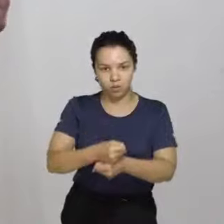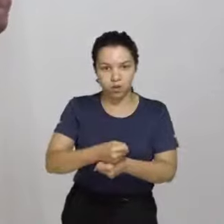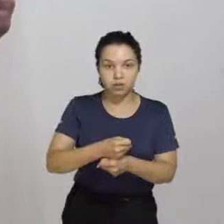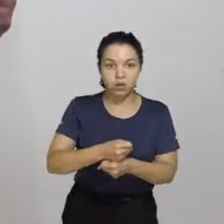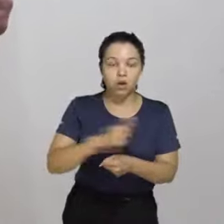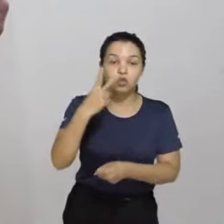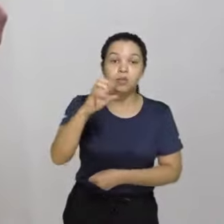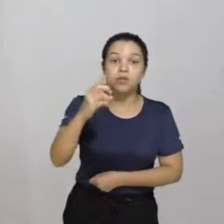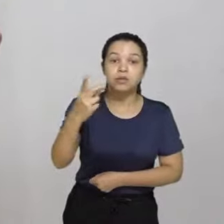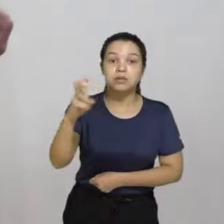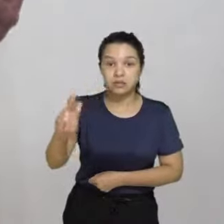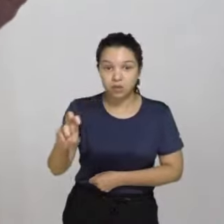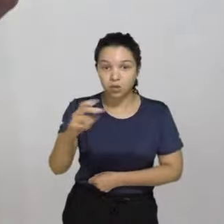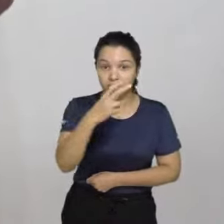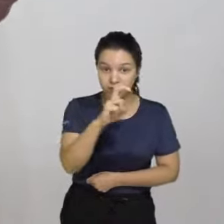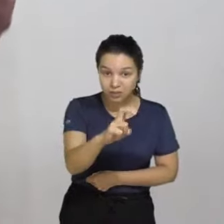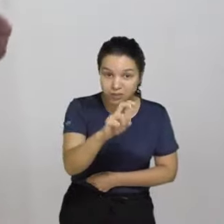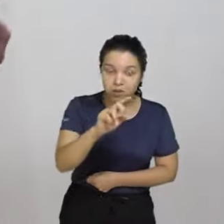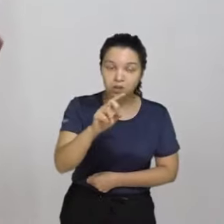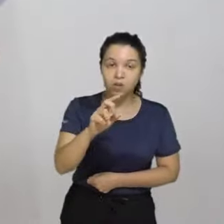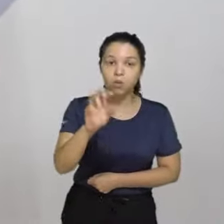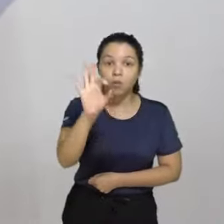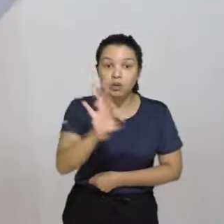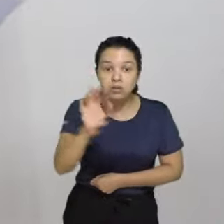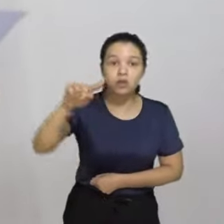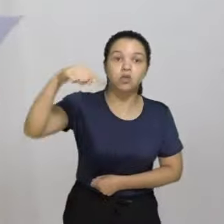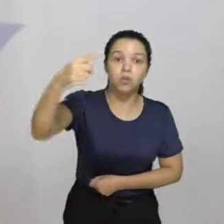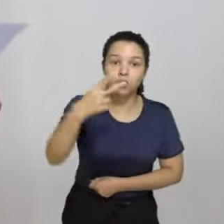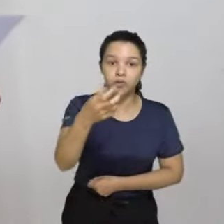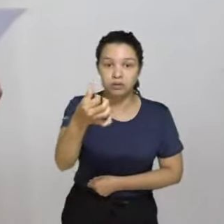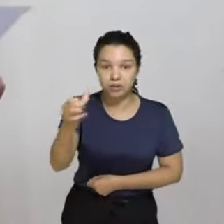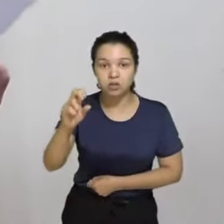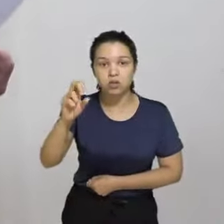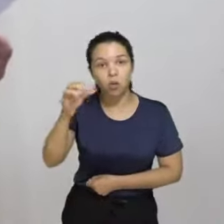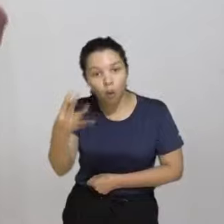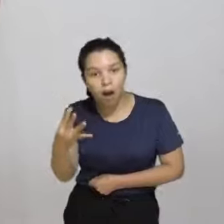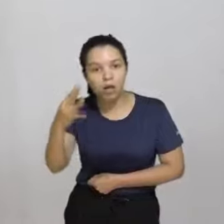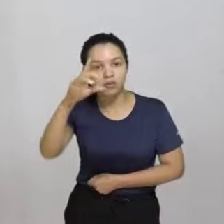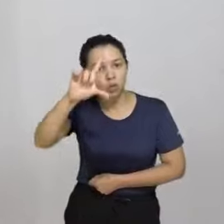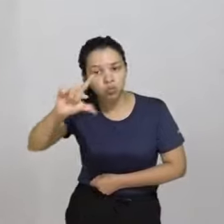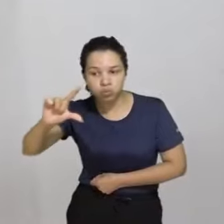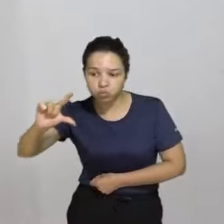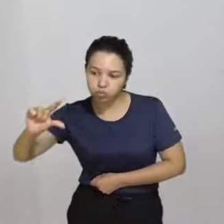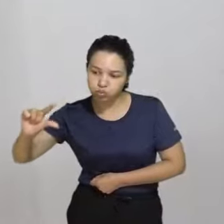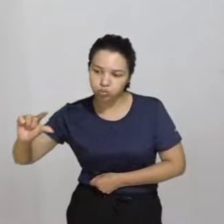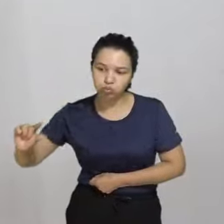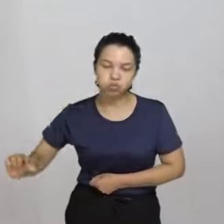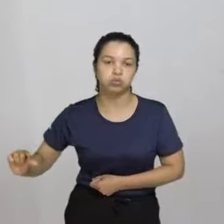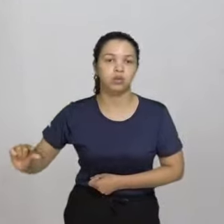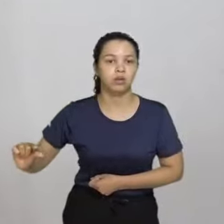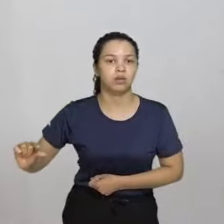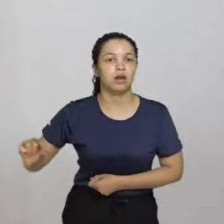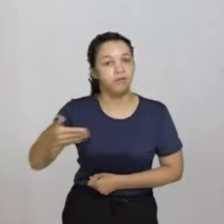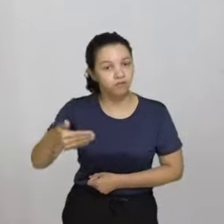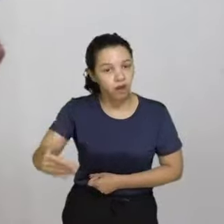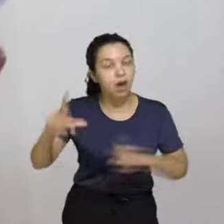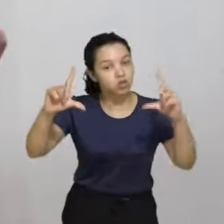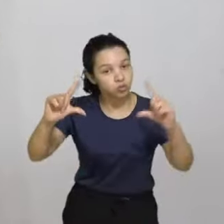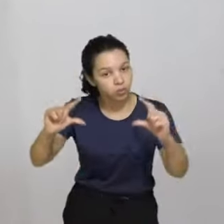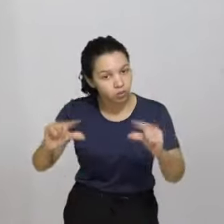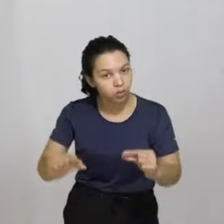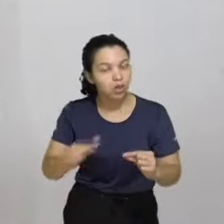2025, 4% em 26 e assim progressivamente. Isso é um gesto do governador para